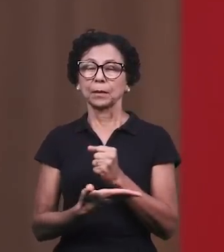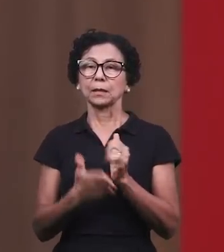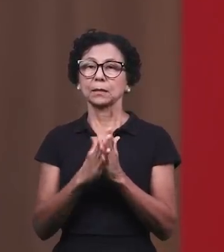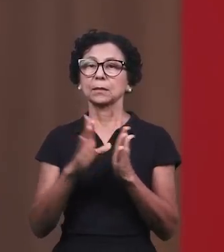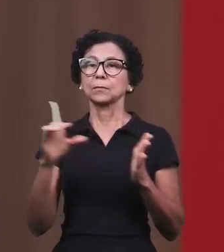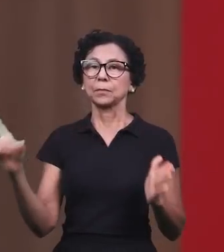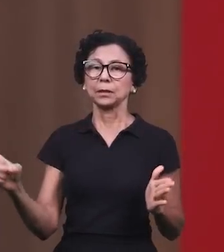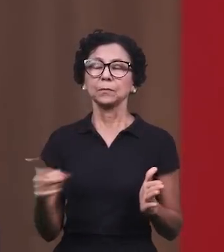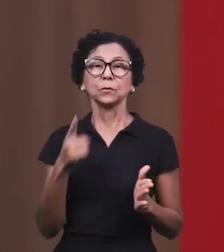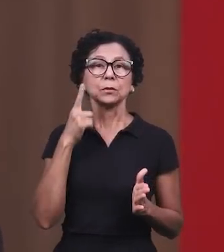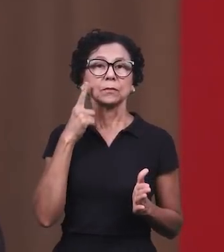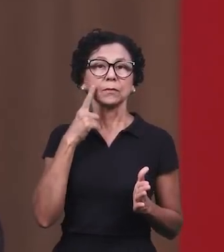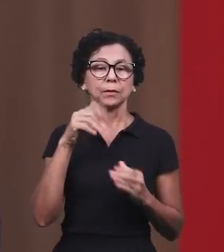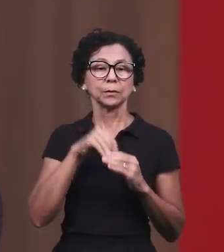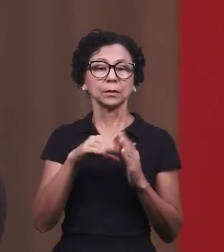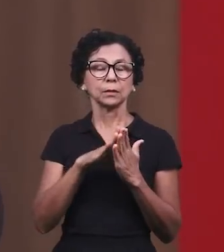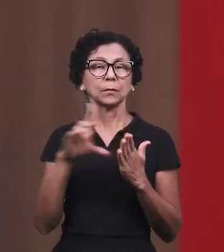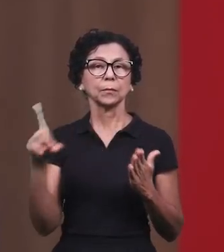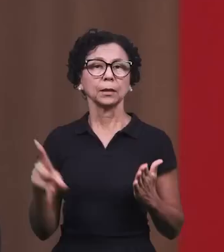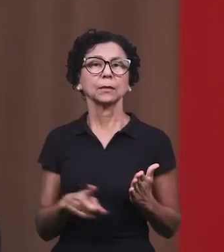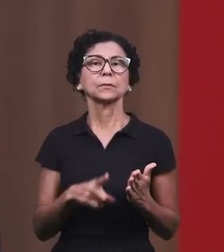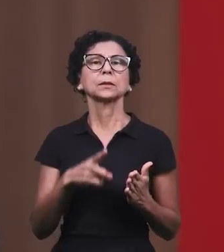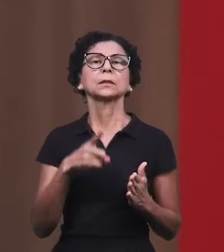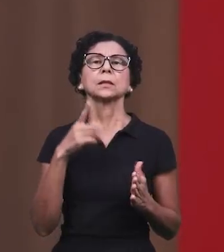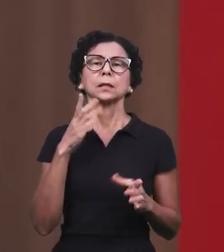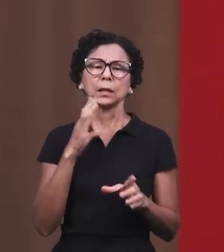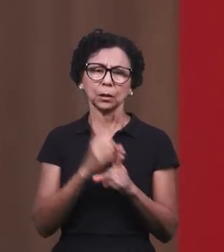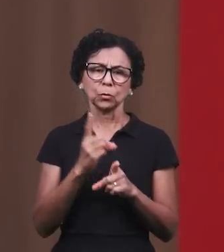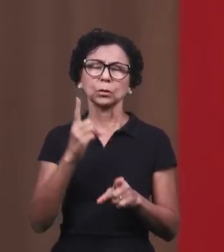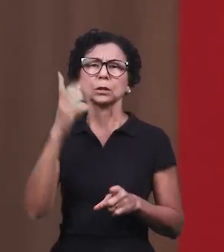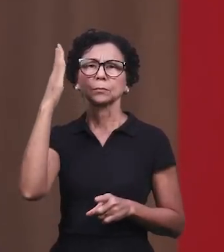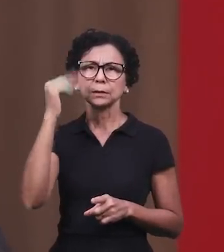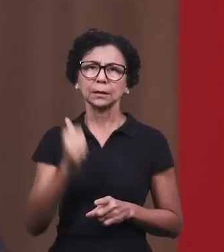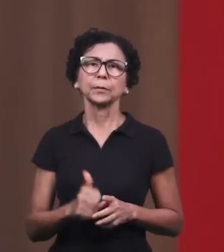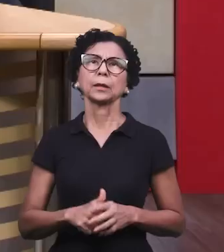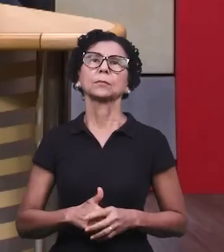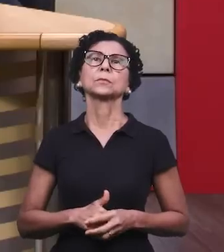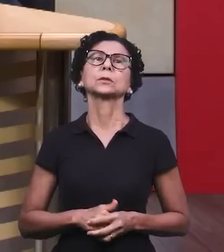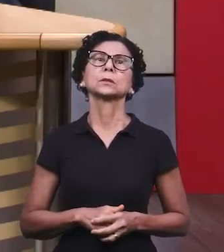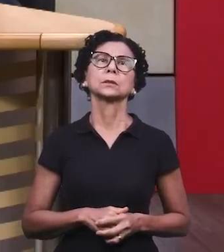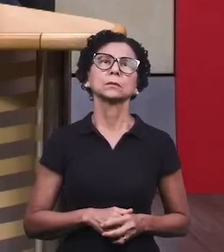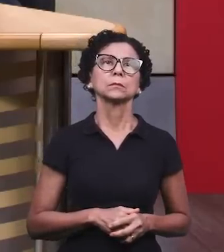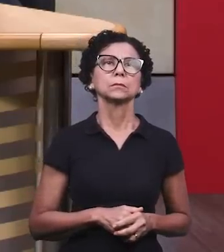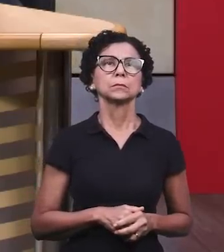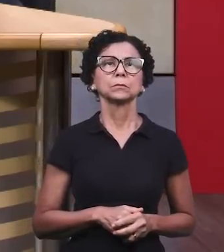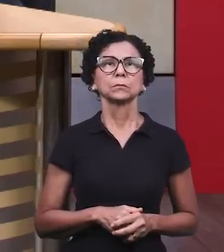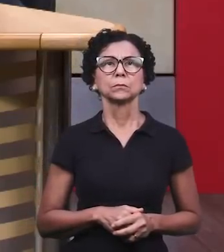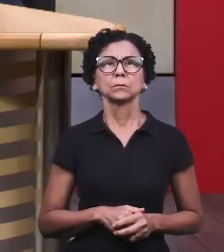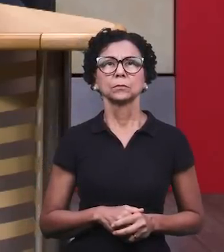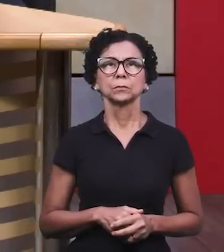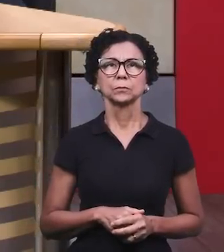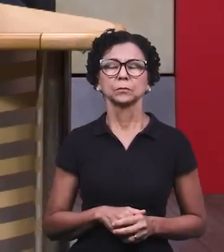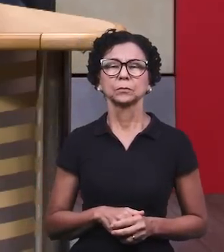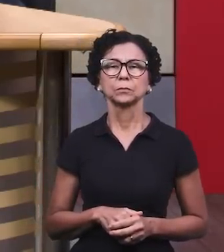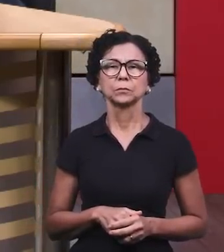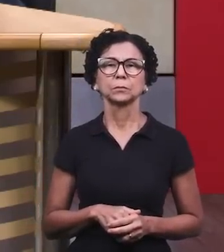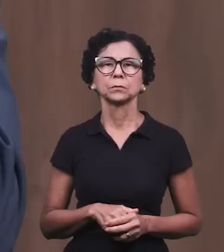bíblica, identificamos isso na palavra e sabemos onde está e sabemos transmitir. Toda doutrina emerge da palavra. Quer